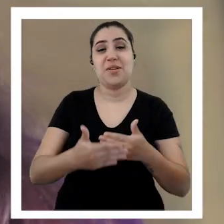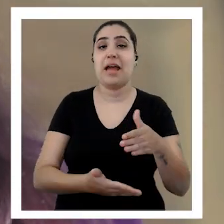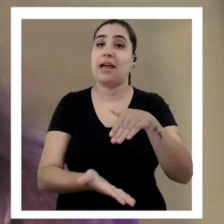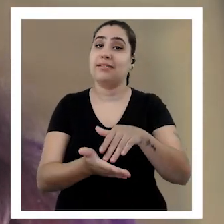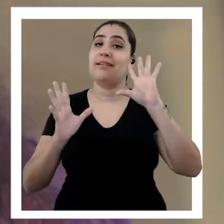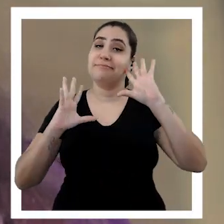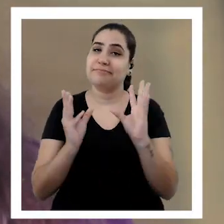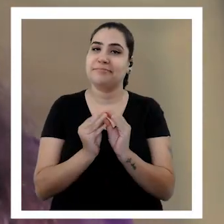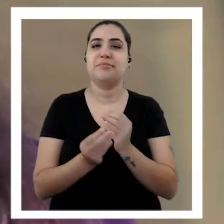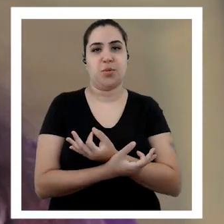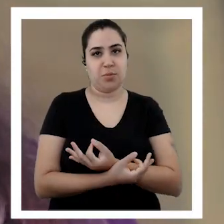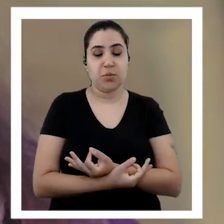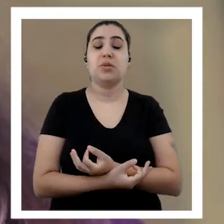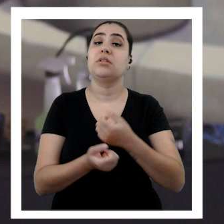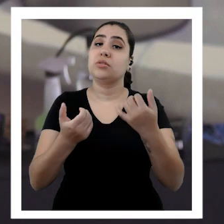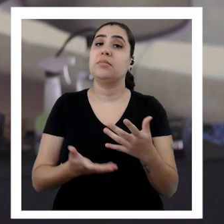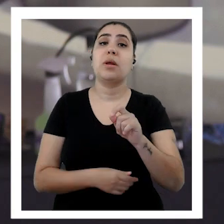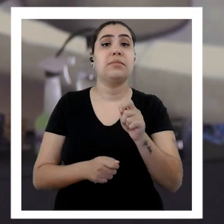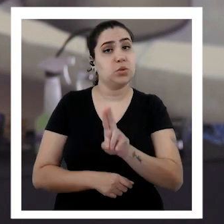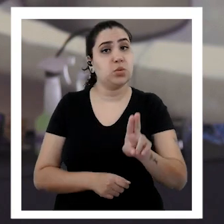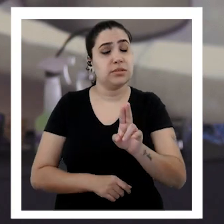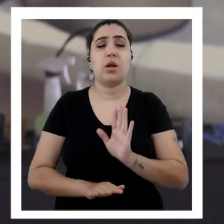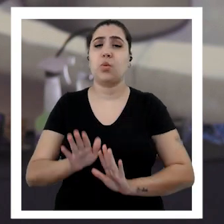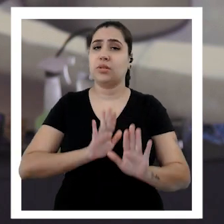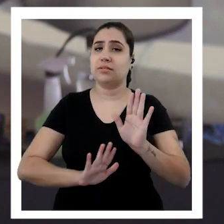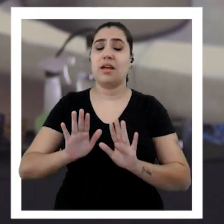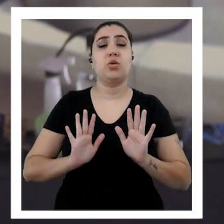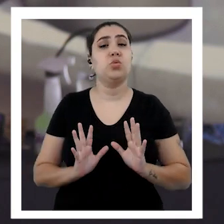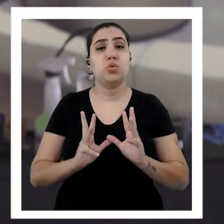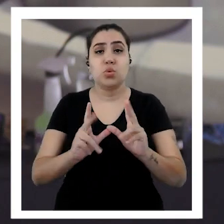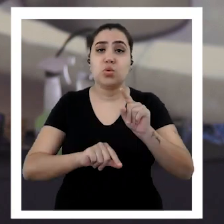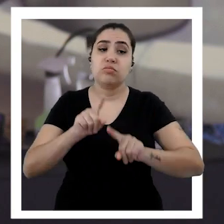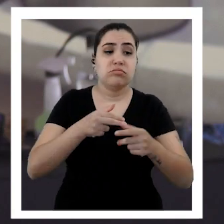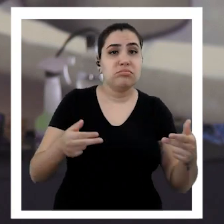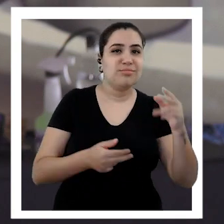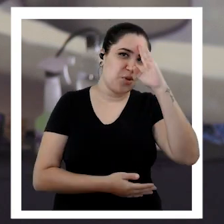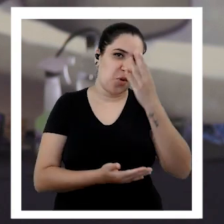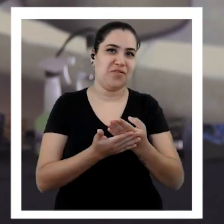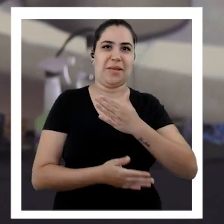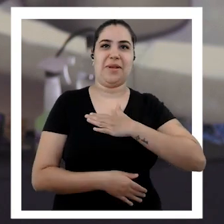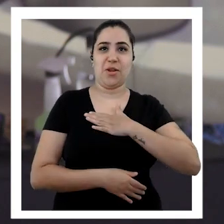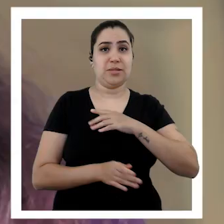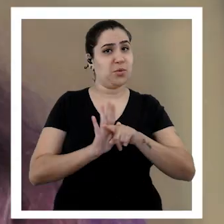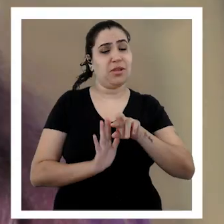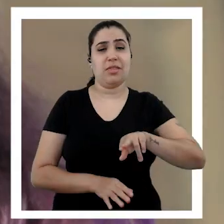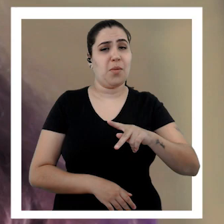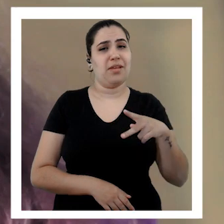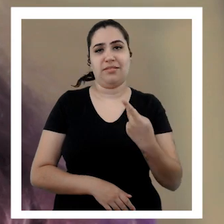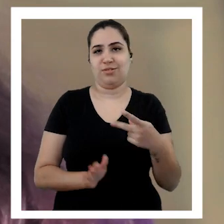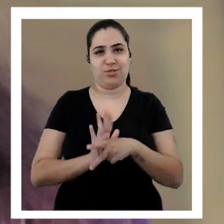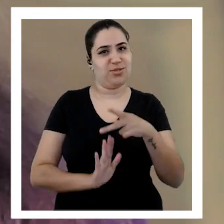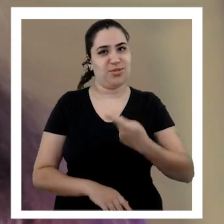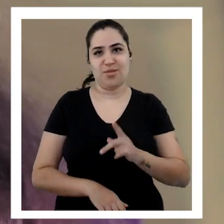vai seguindo assim até a conclusão de Buda. Devemos usar com cuidado todo artigo que a nós for confiado, pois não